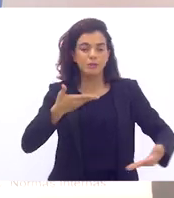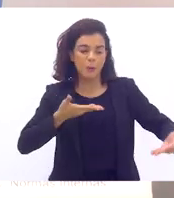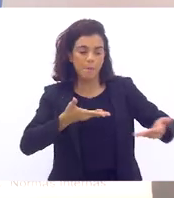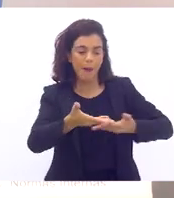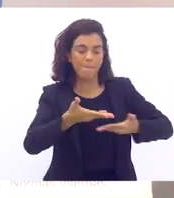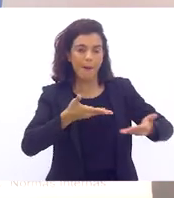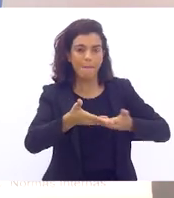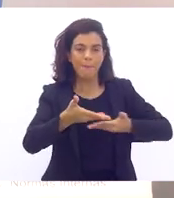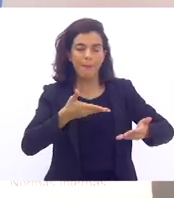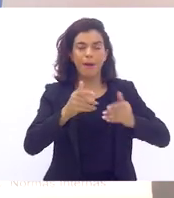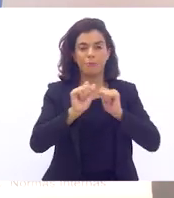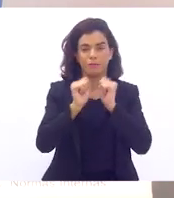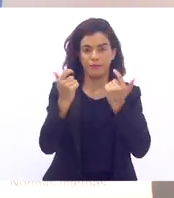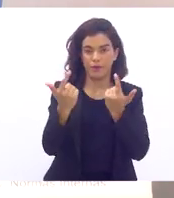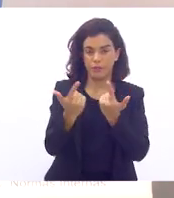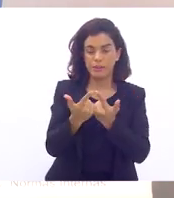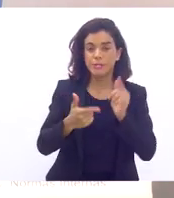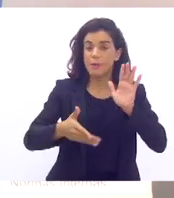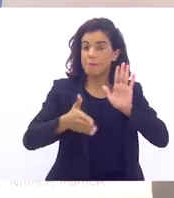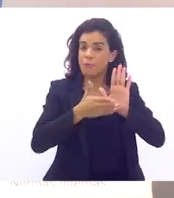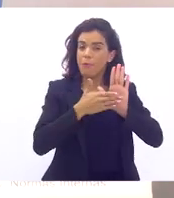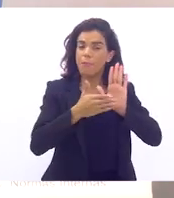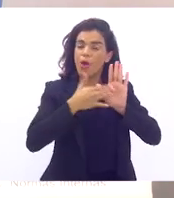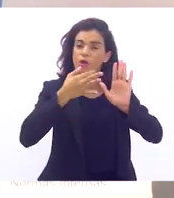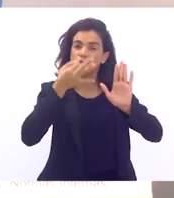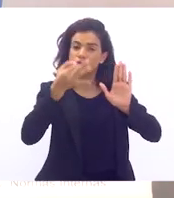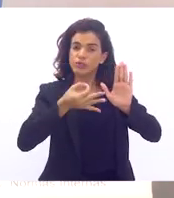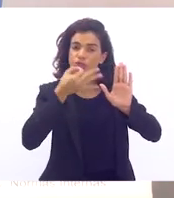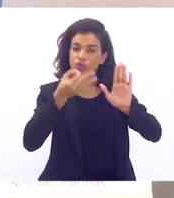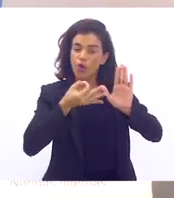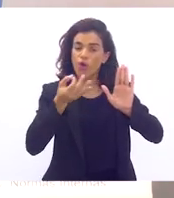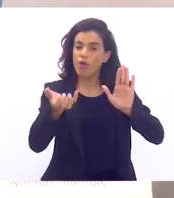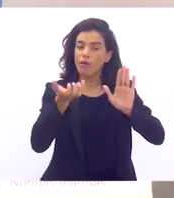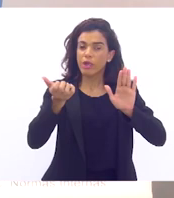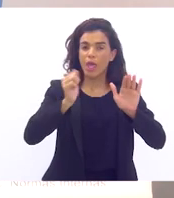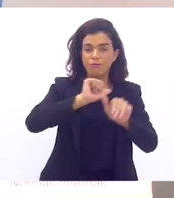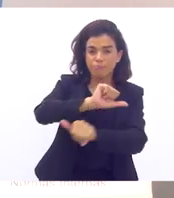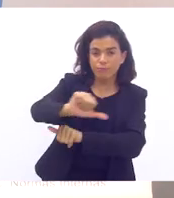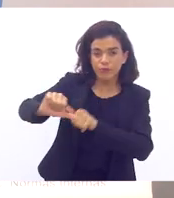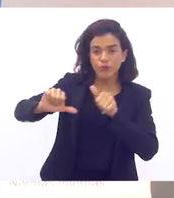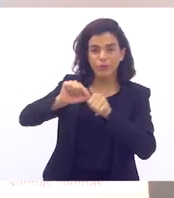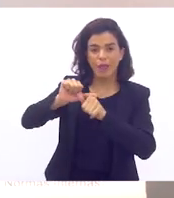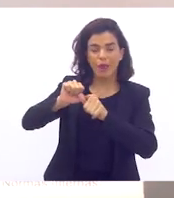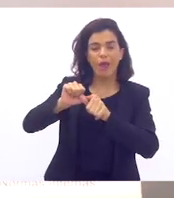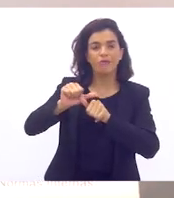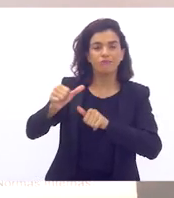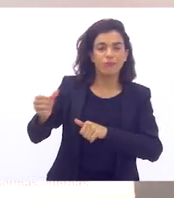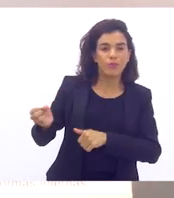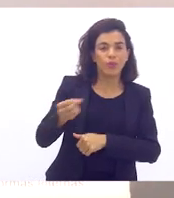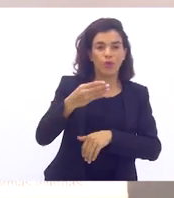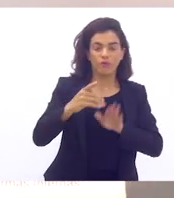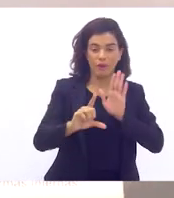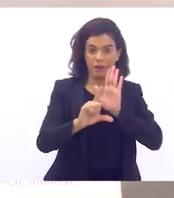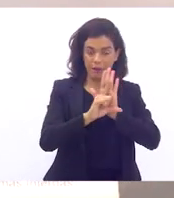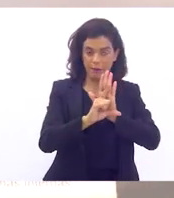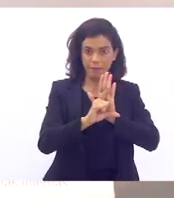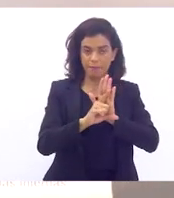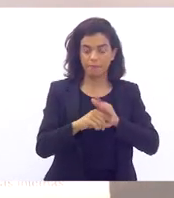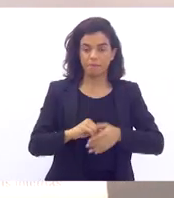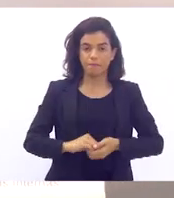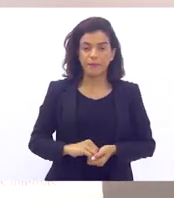Assembleia Legislativa e fazem proposições daquilo que querem ver transformados em lei e automaticamente